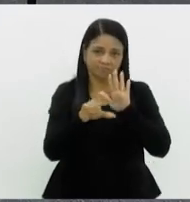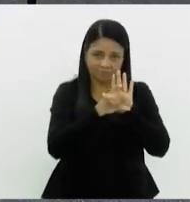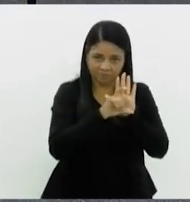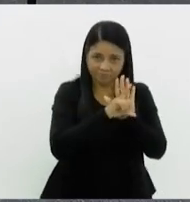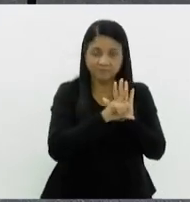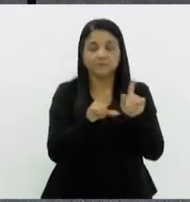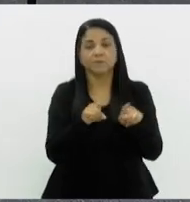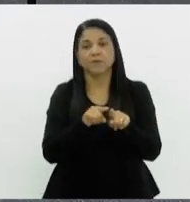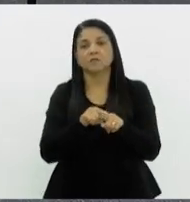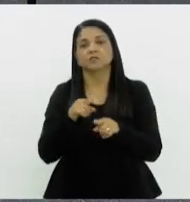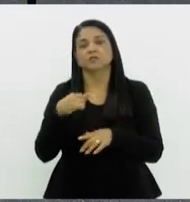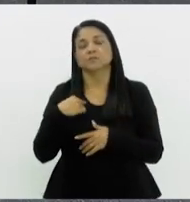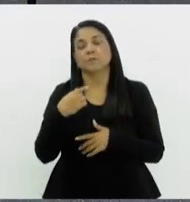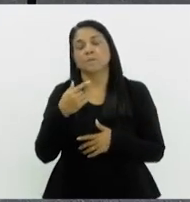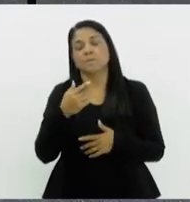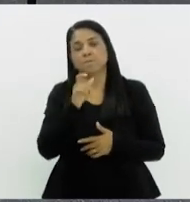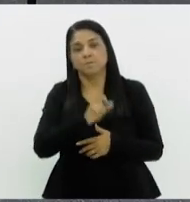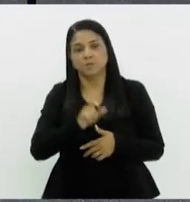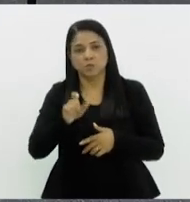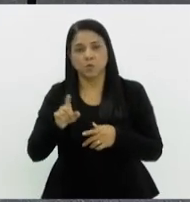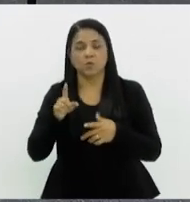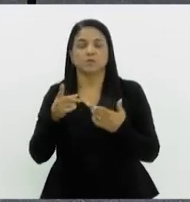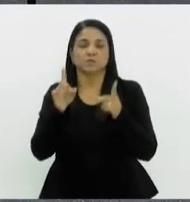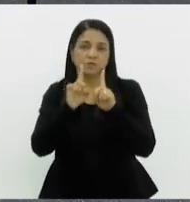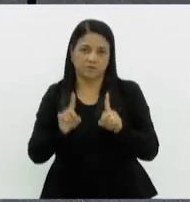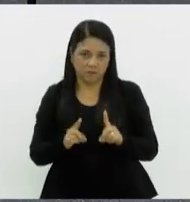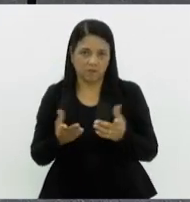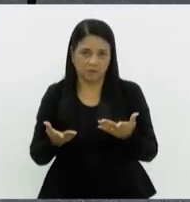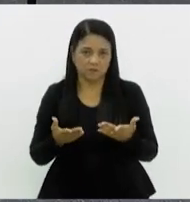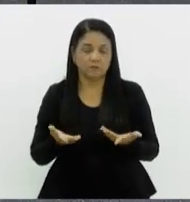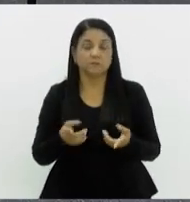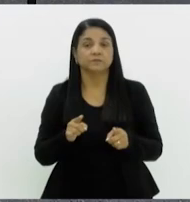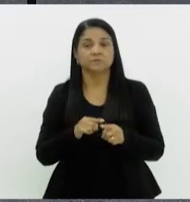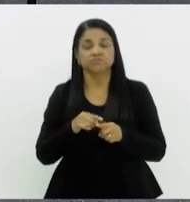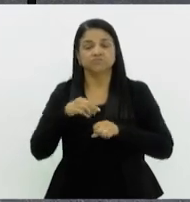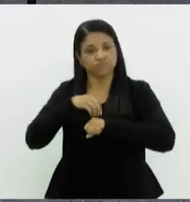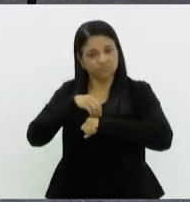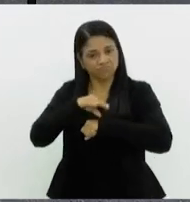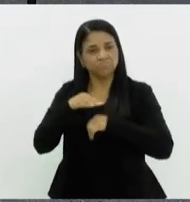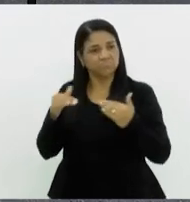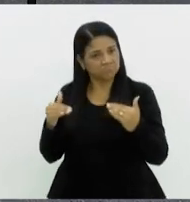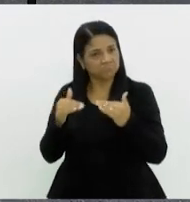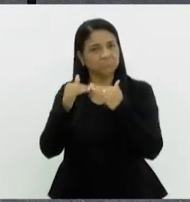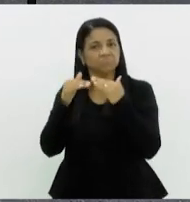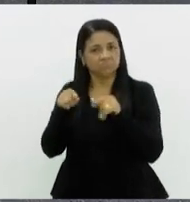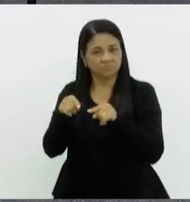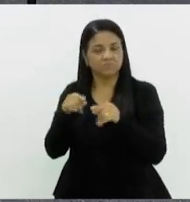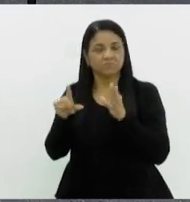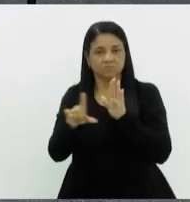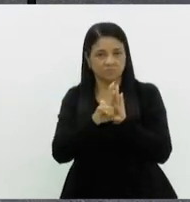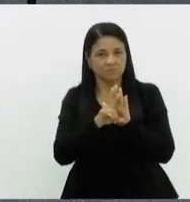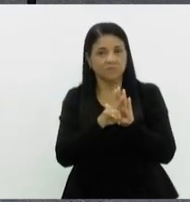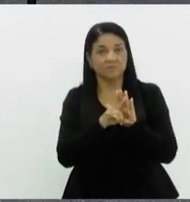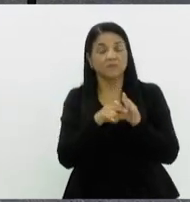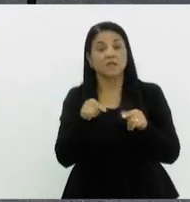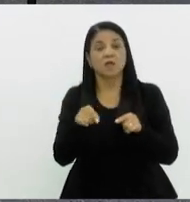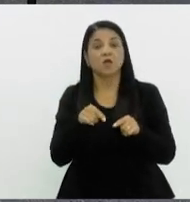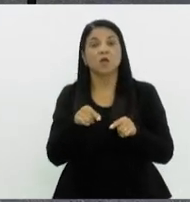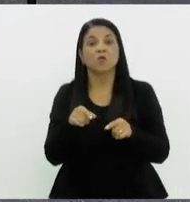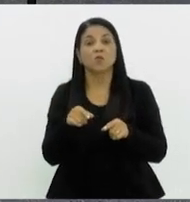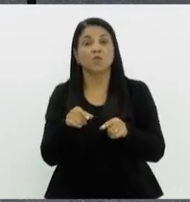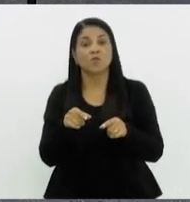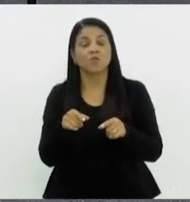que Vossa Excelência tem um forte argumento a favor da sua indicação, é que é o fundo de transporte e o fundo da pobreza.